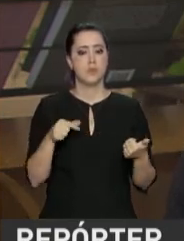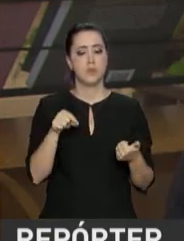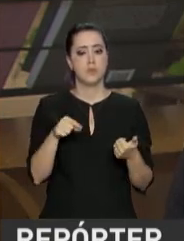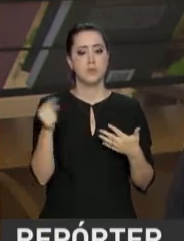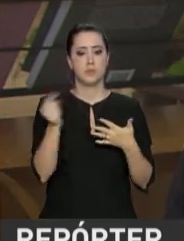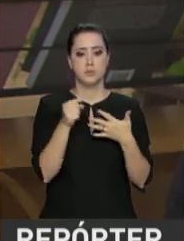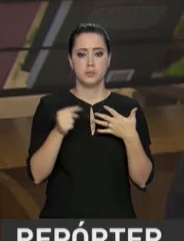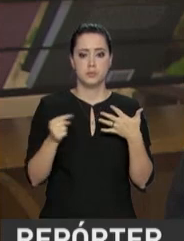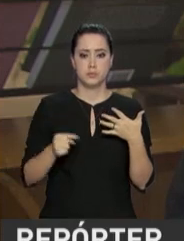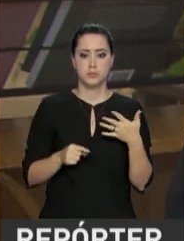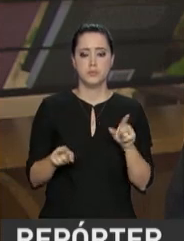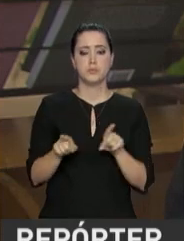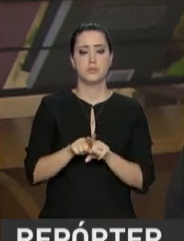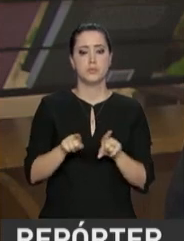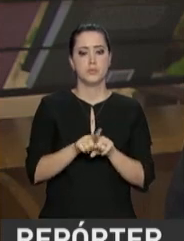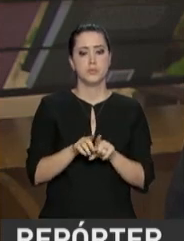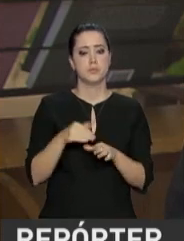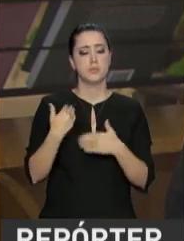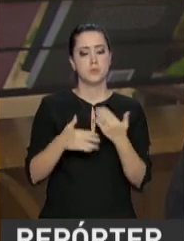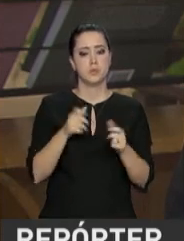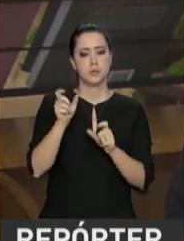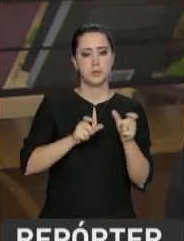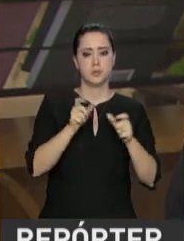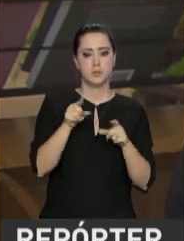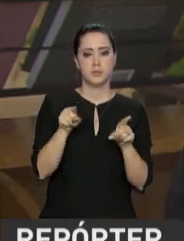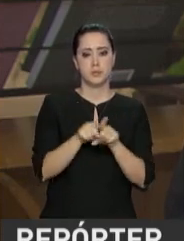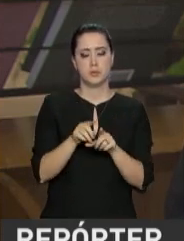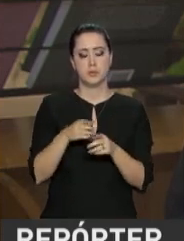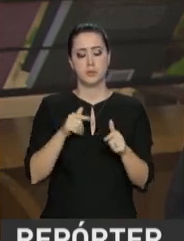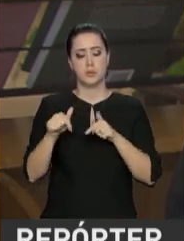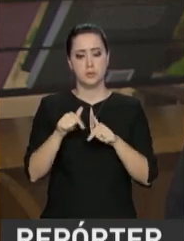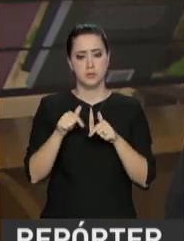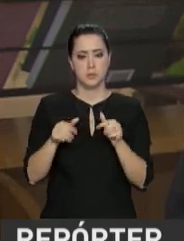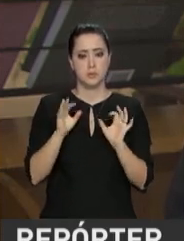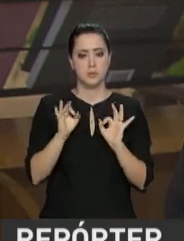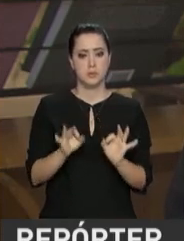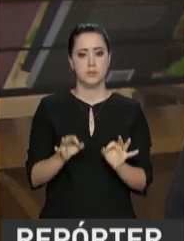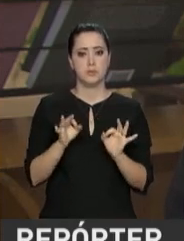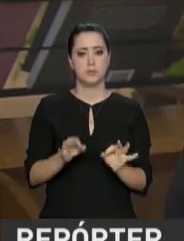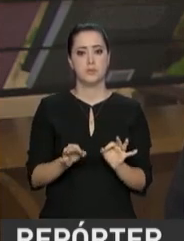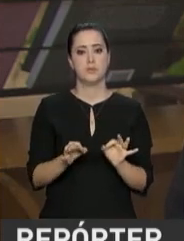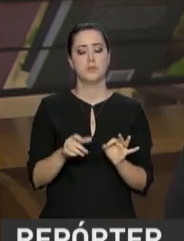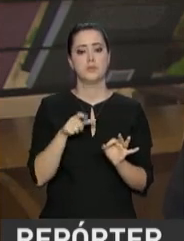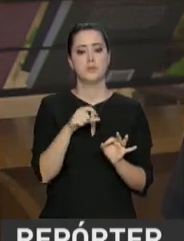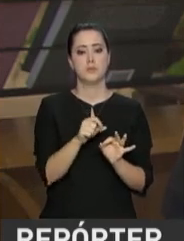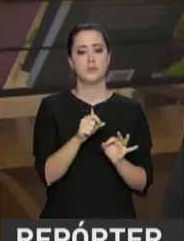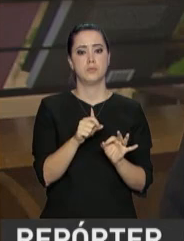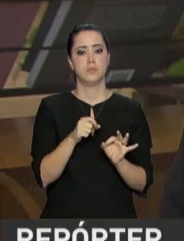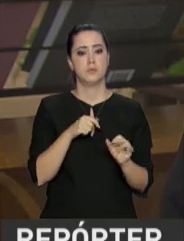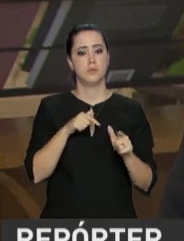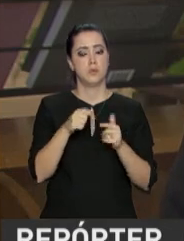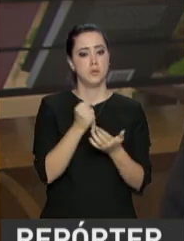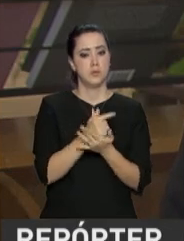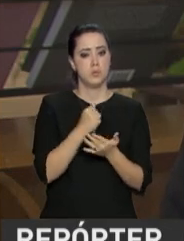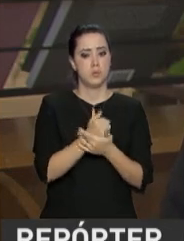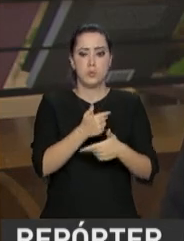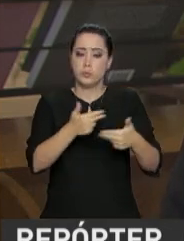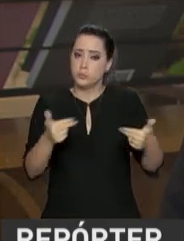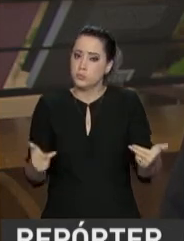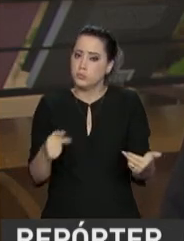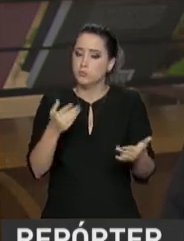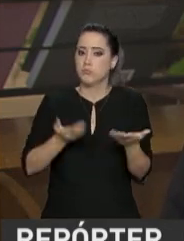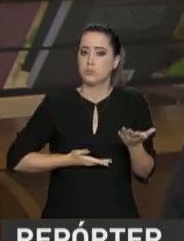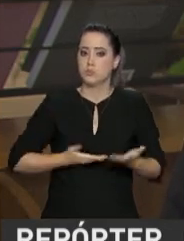leva assim o consumidor ao mercado de trabalho e o mercado de compras de bens e serviços